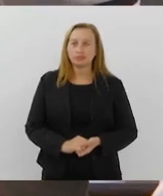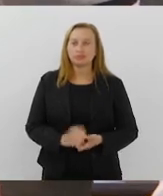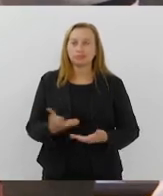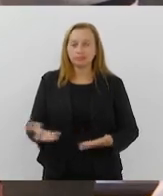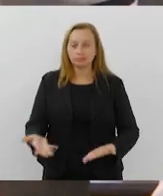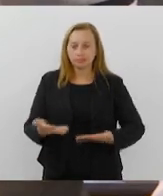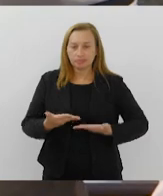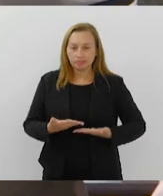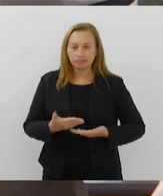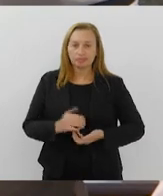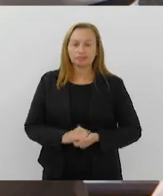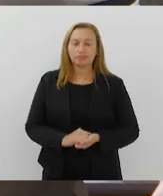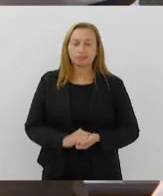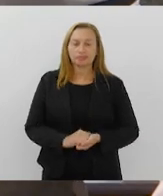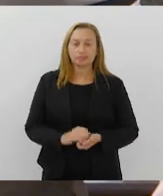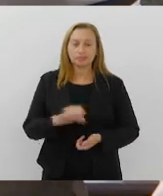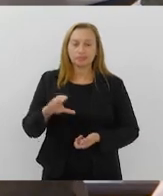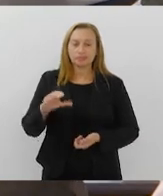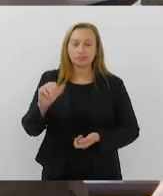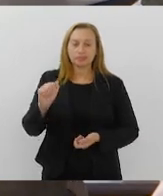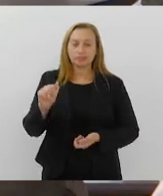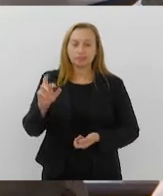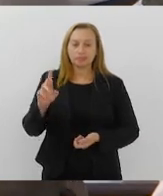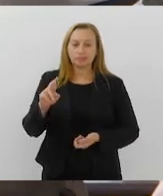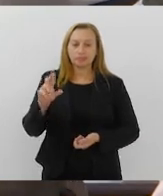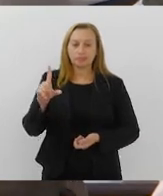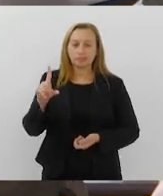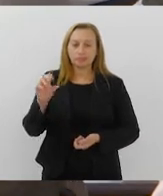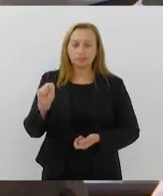Convidamos Carlos Breda da Costa.